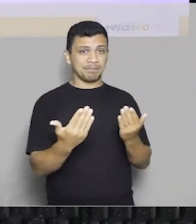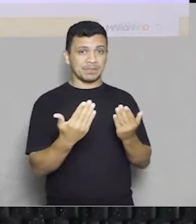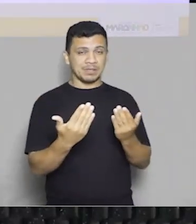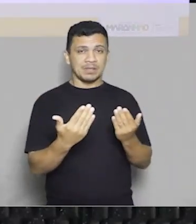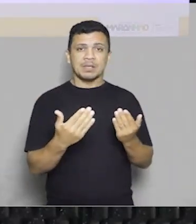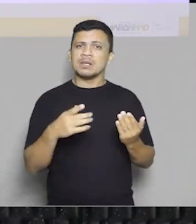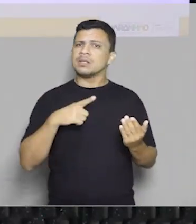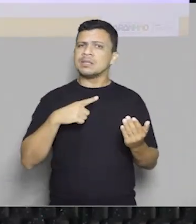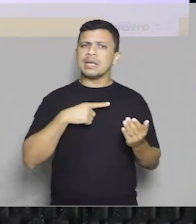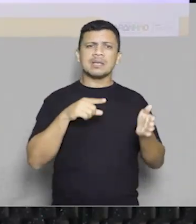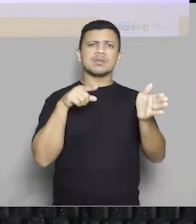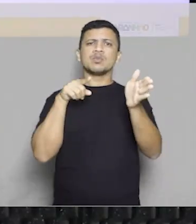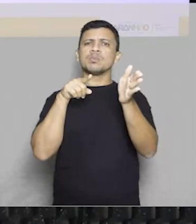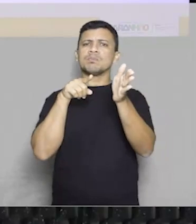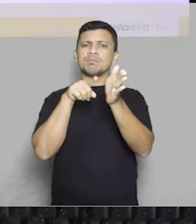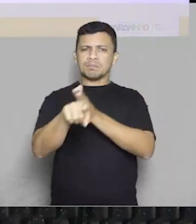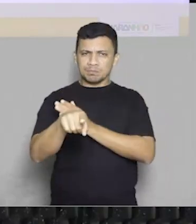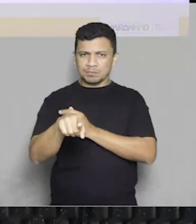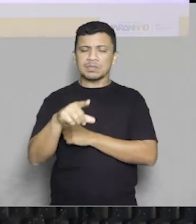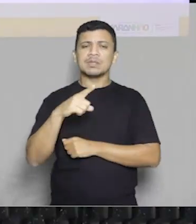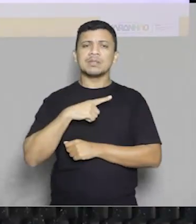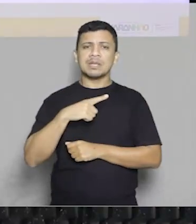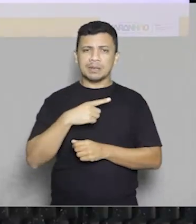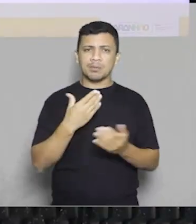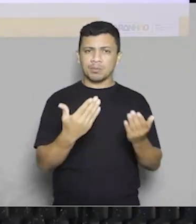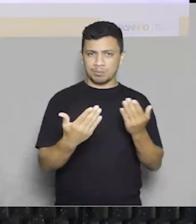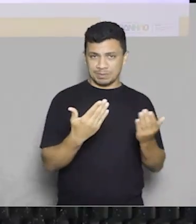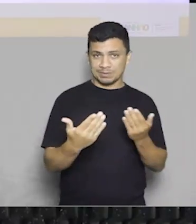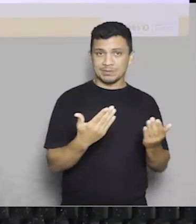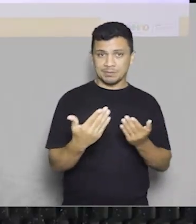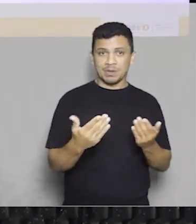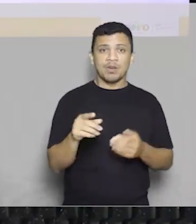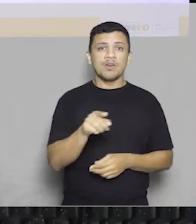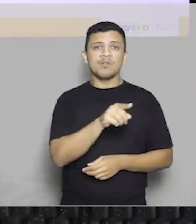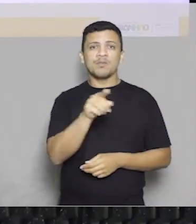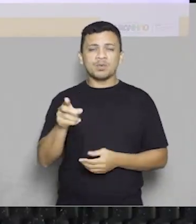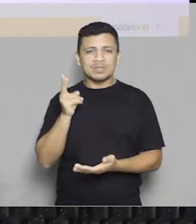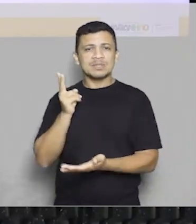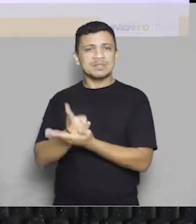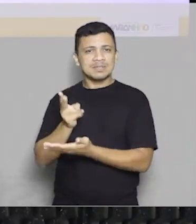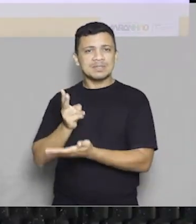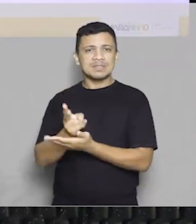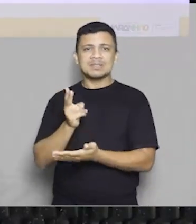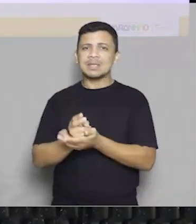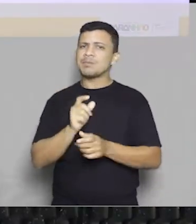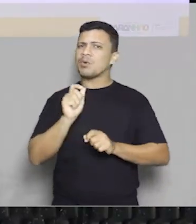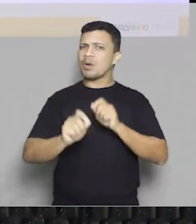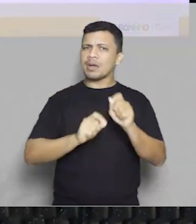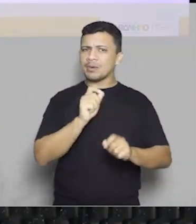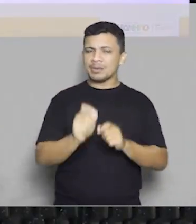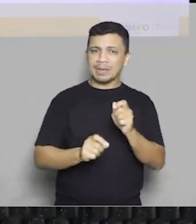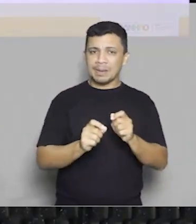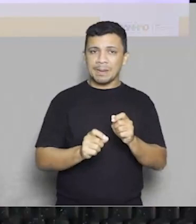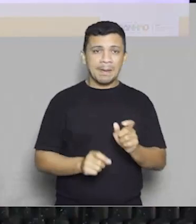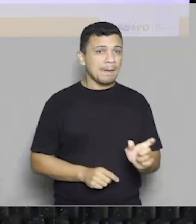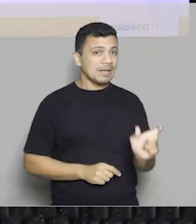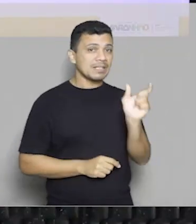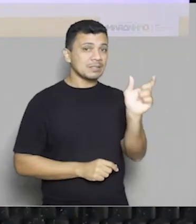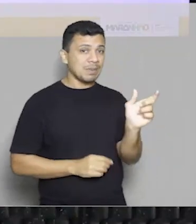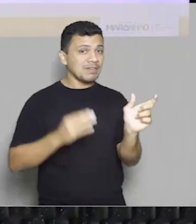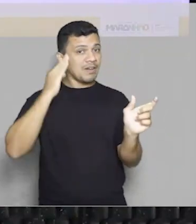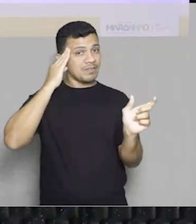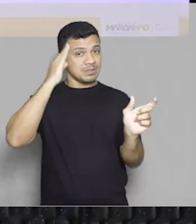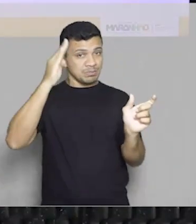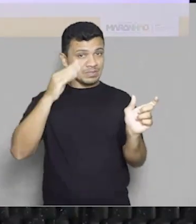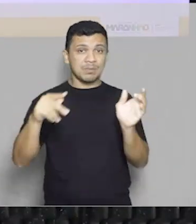toda questão de intertextualidade tende a ser comparativa, você sempre vai deixar em destaque as palavras-chave de